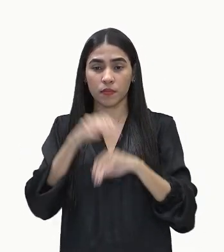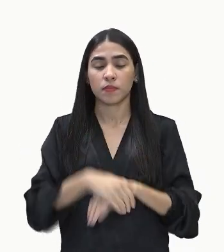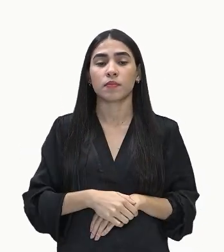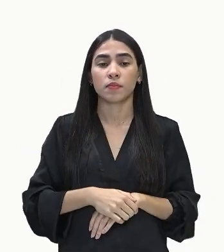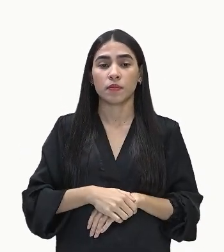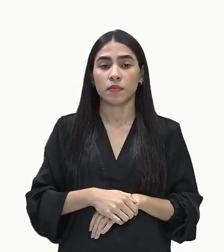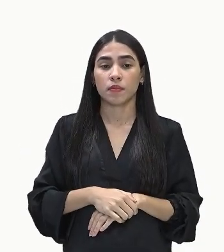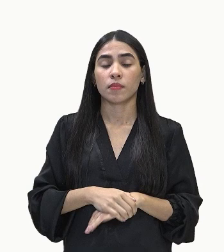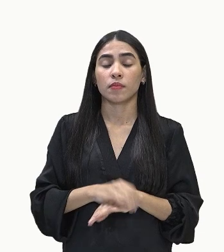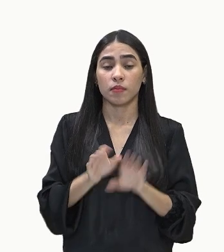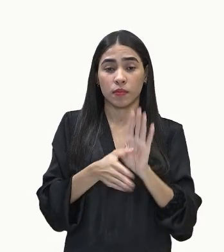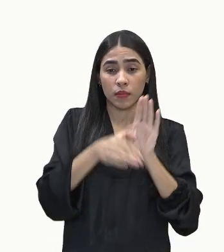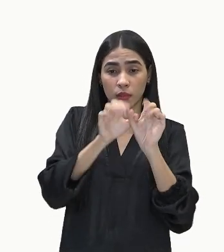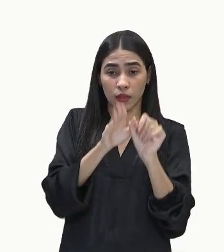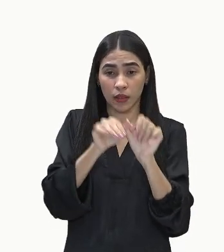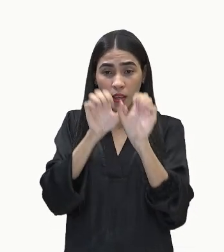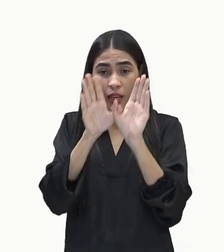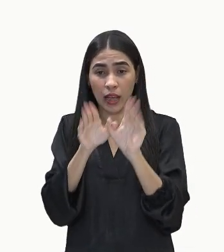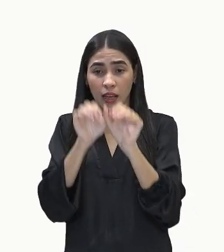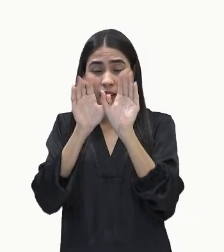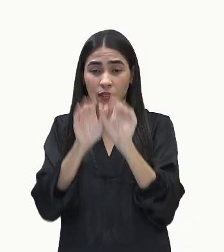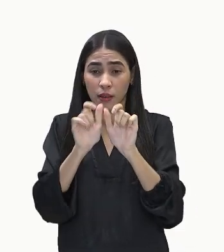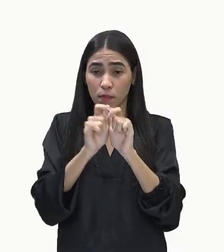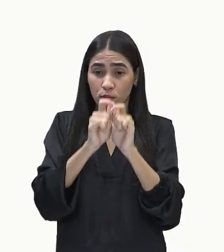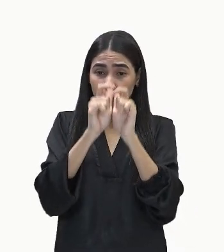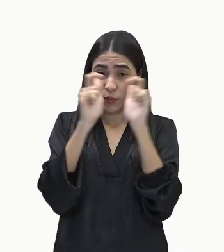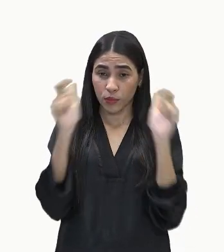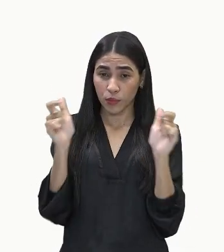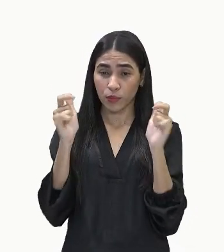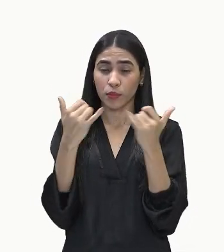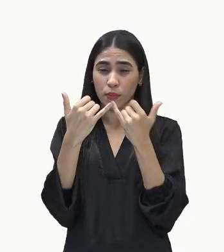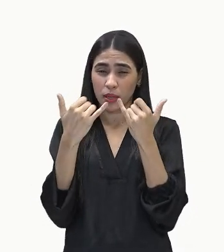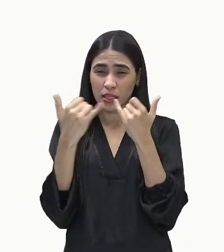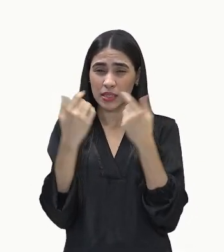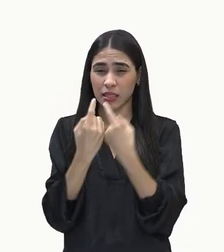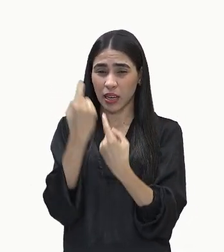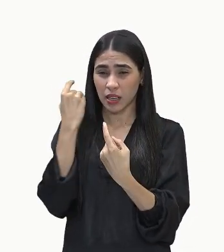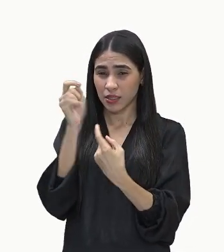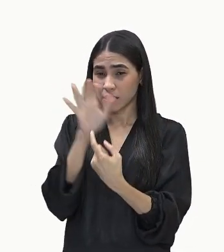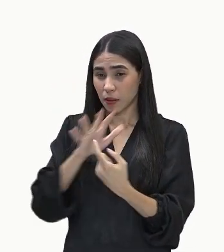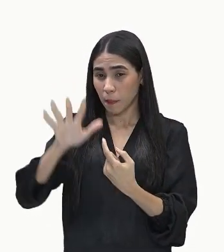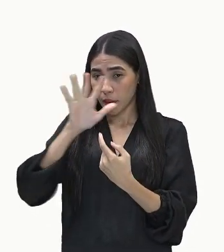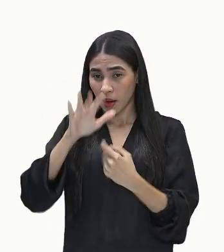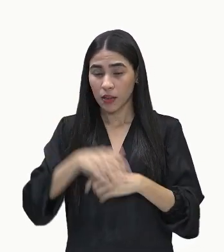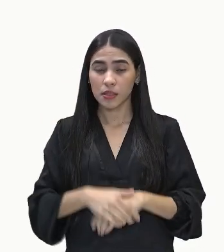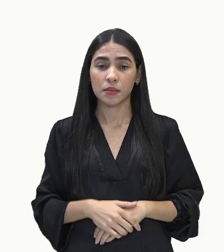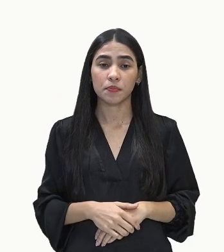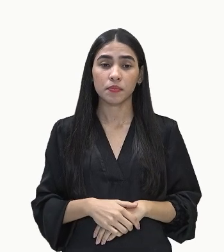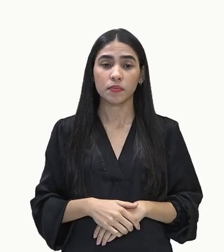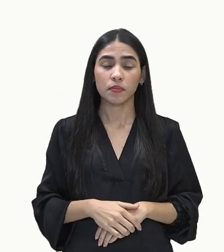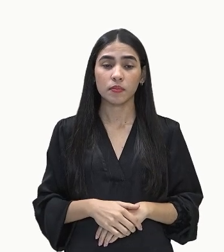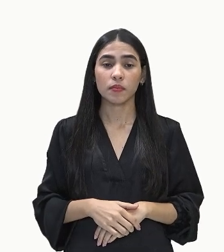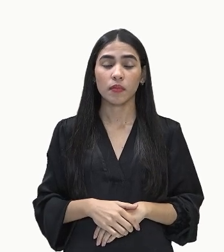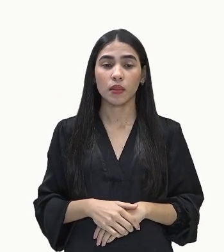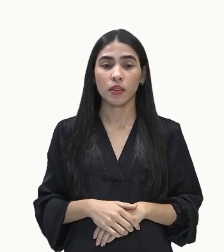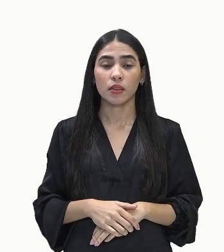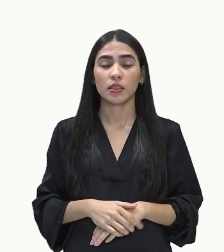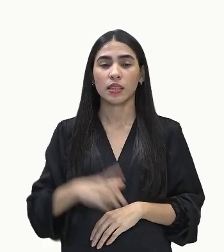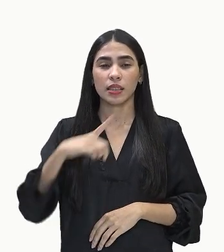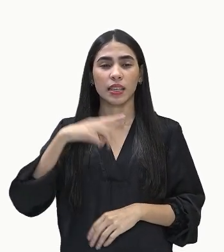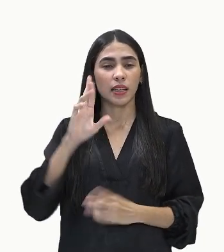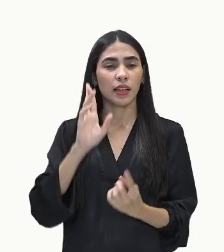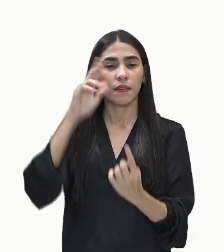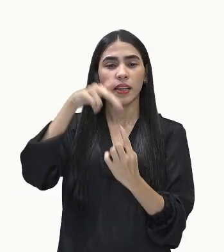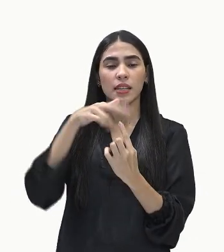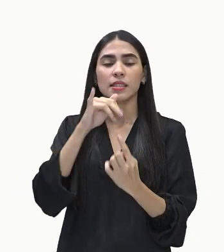São aves relativamente grandes, igual a que a gente viu anteriormente, pousando lá no meu braço, e que se destacam por